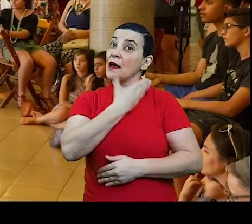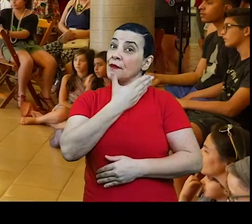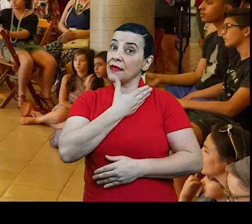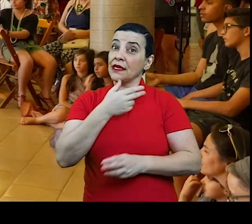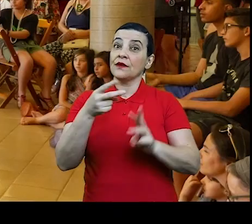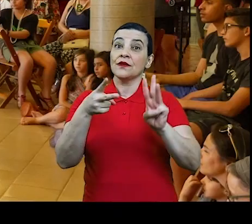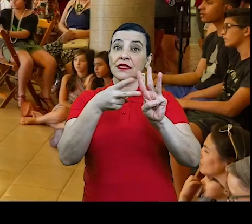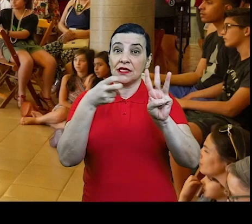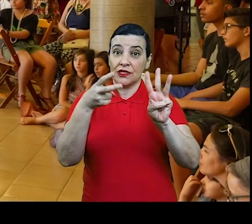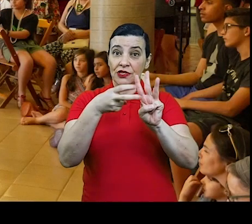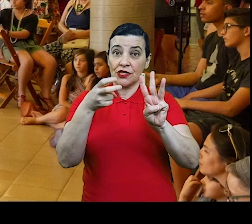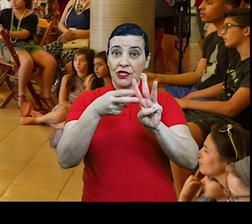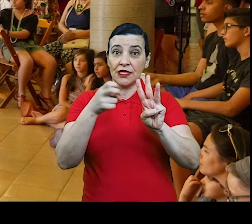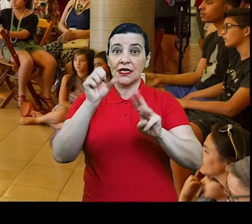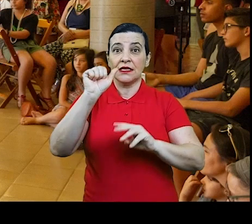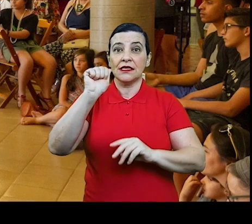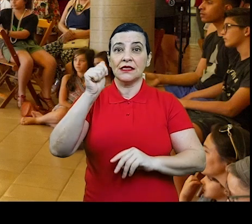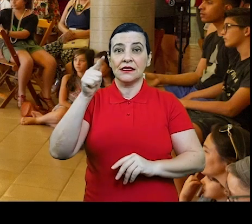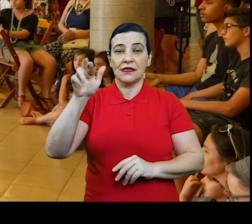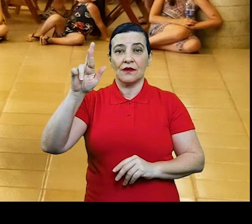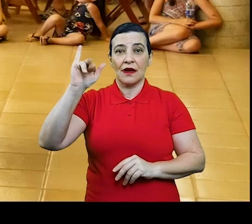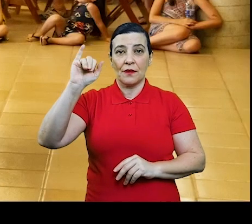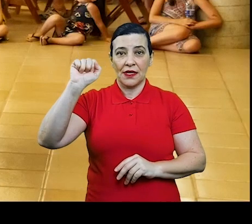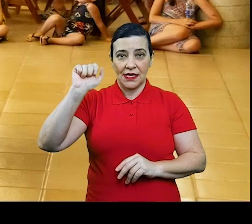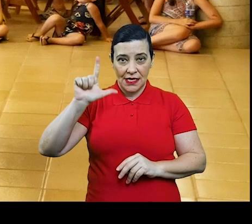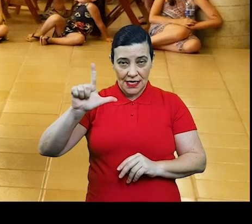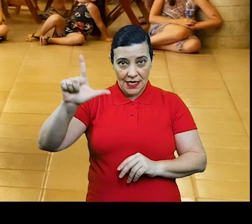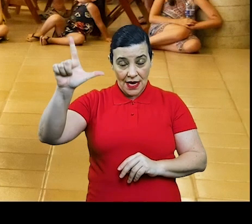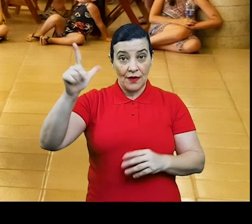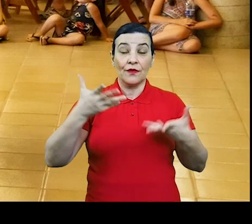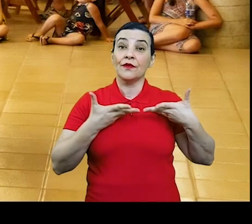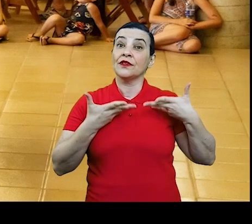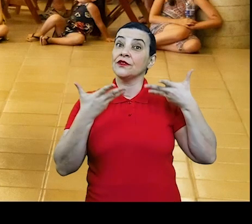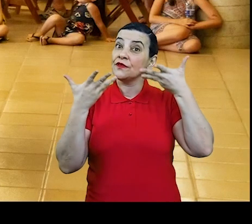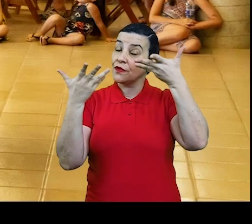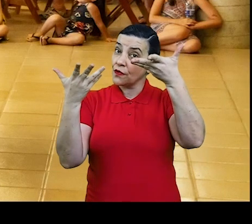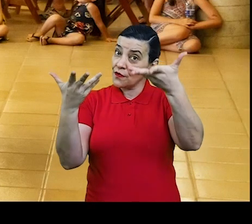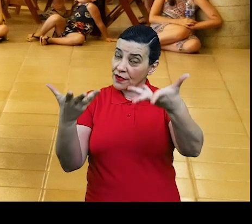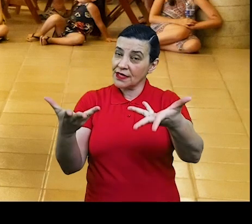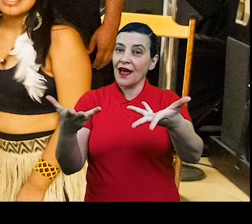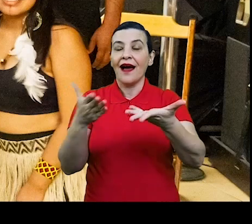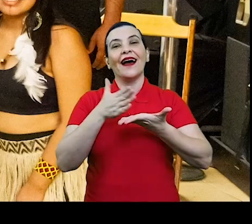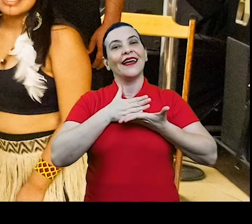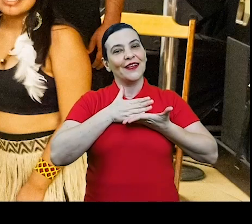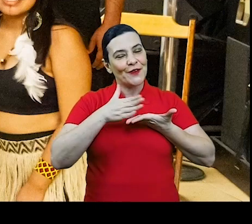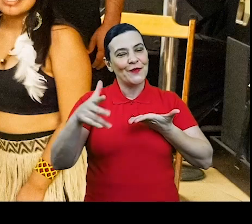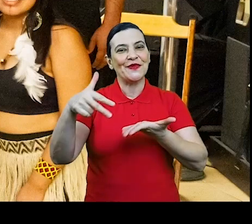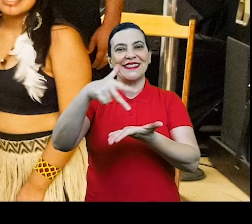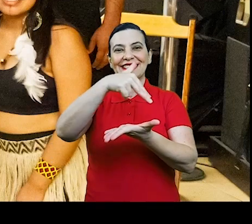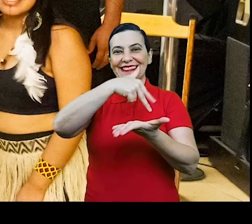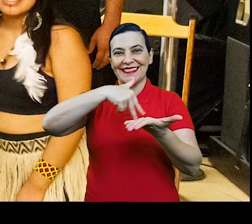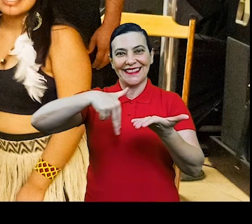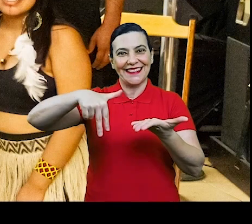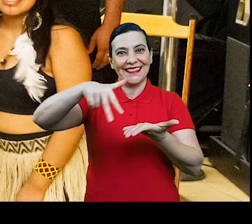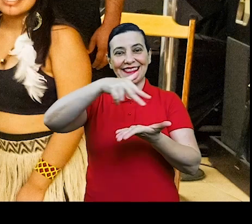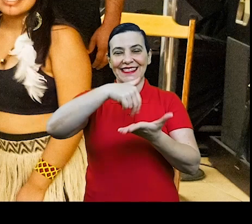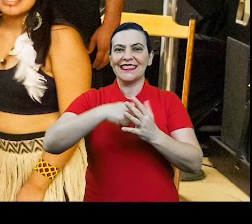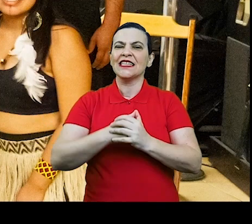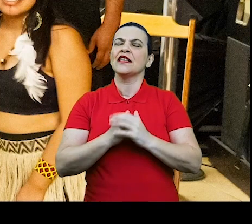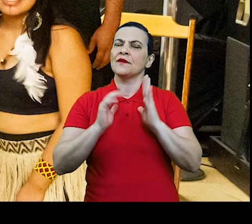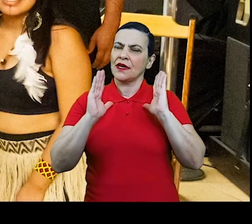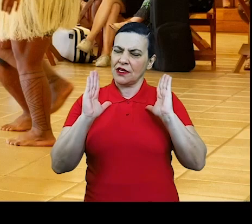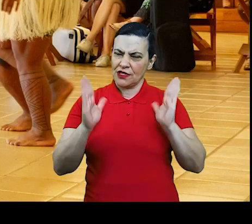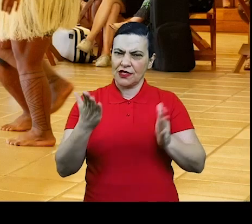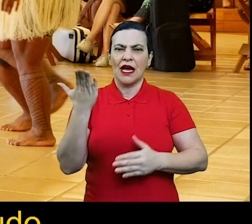Gabriel. Então, a partir do momento que a gente foi convidada, foi aí que eu comecei a dançar, né? Mas a dança, assim, eu